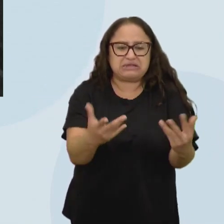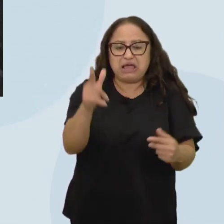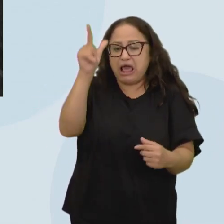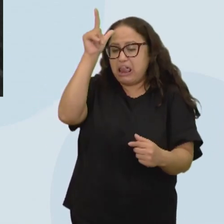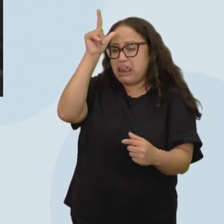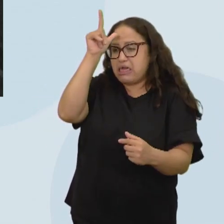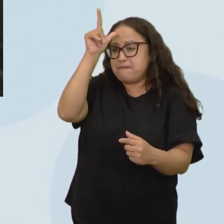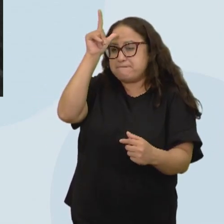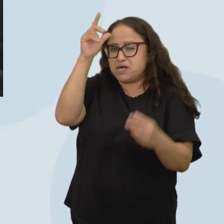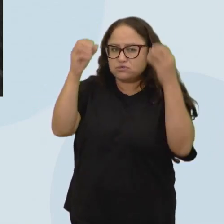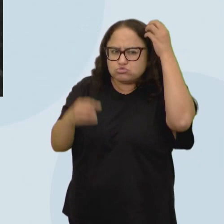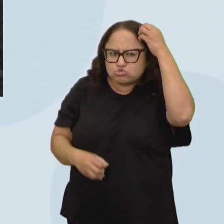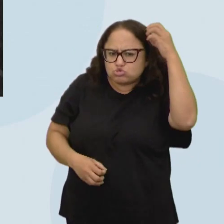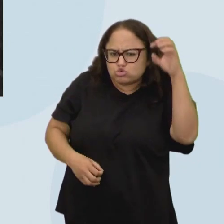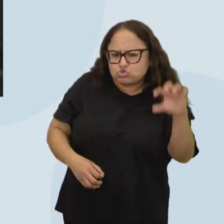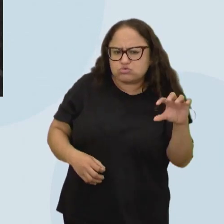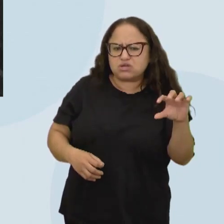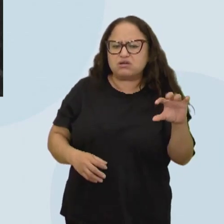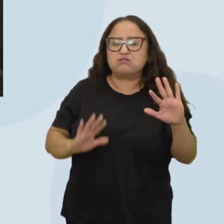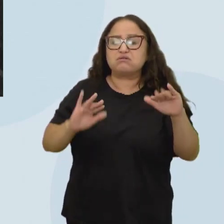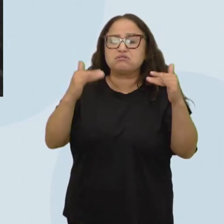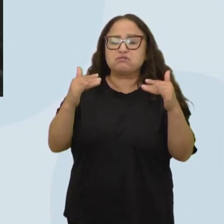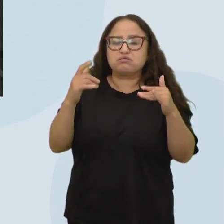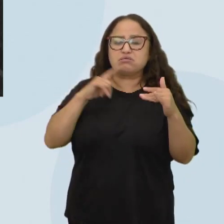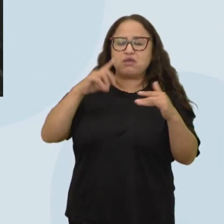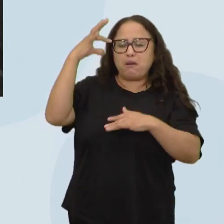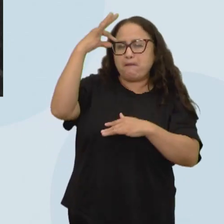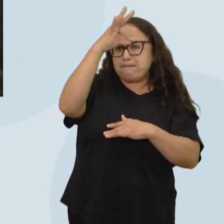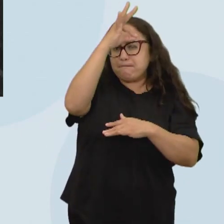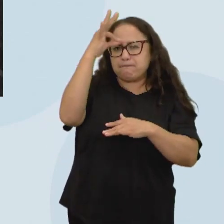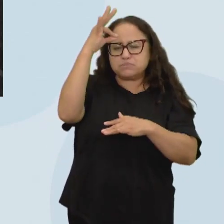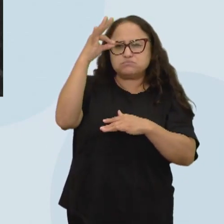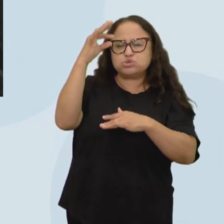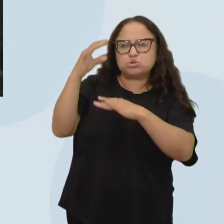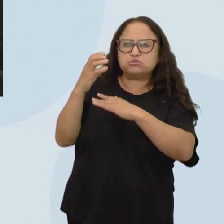os fogos fátuos da pseudociência de Fichte,